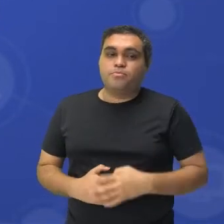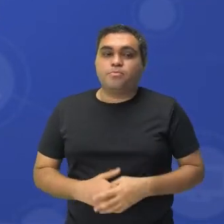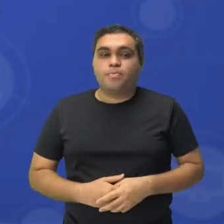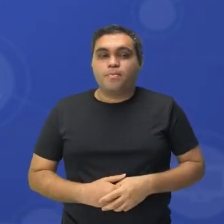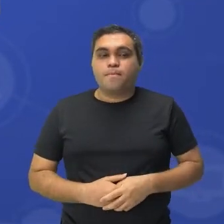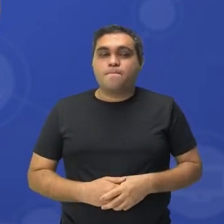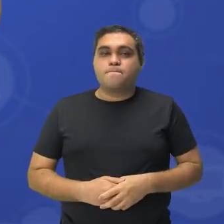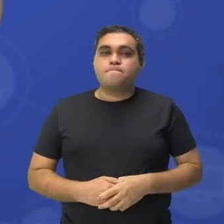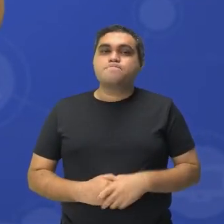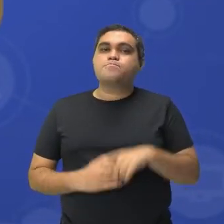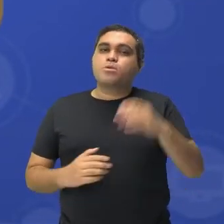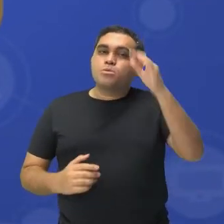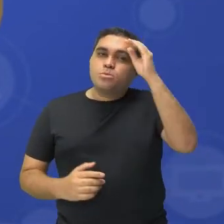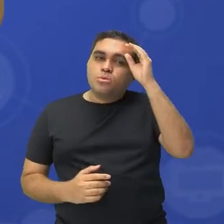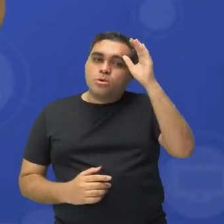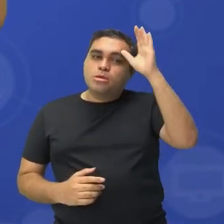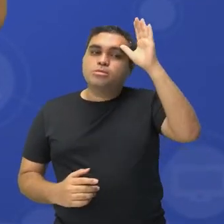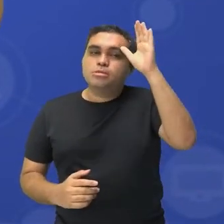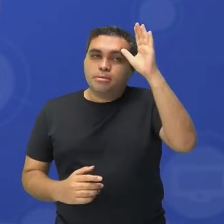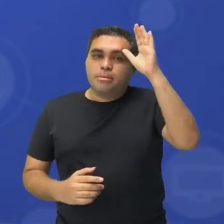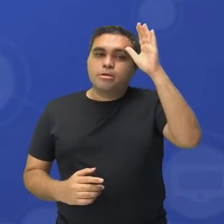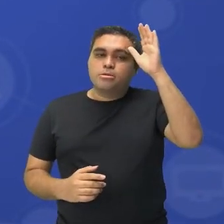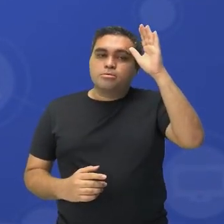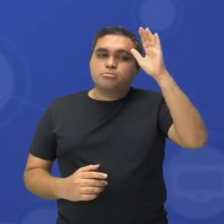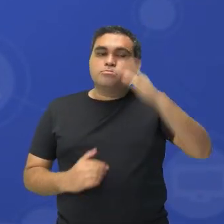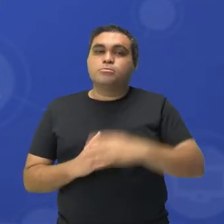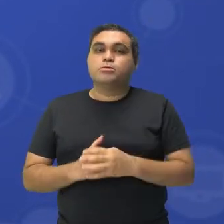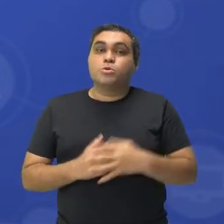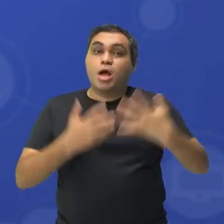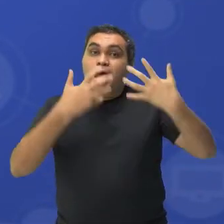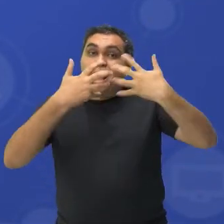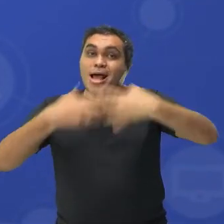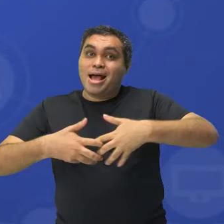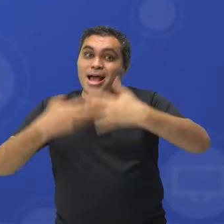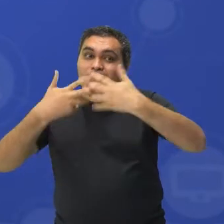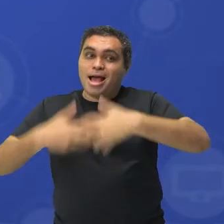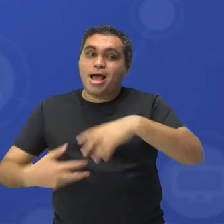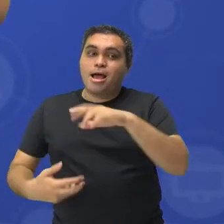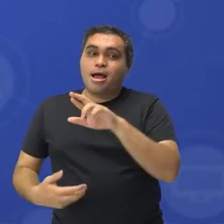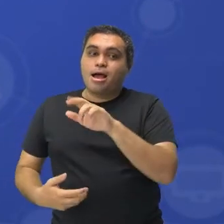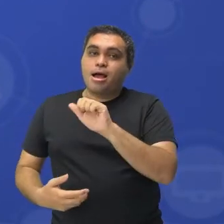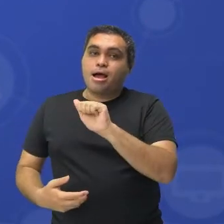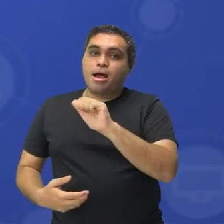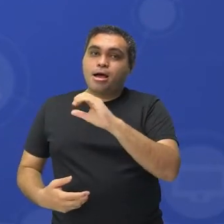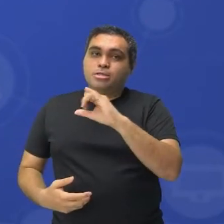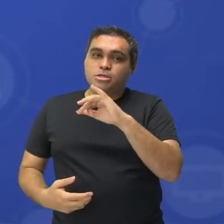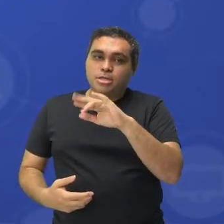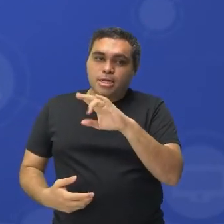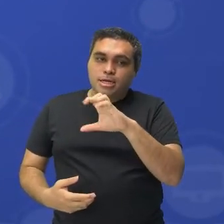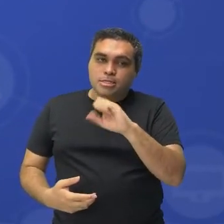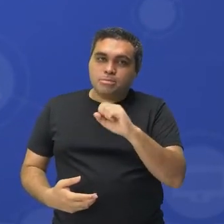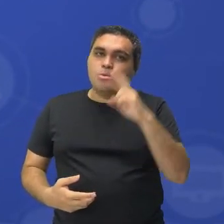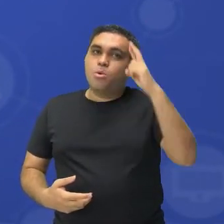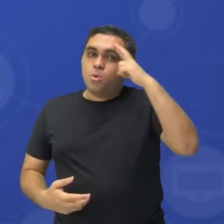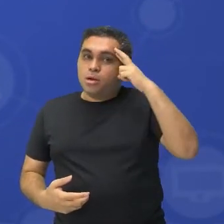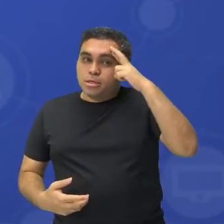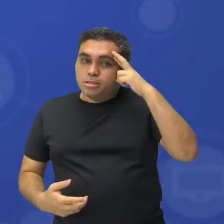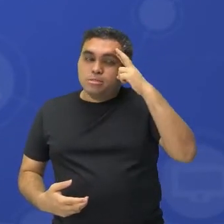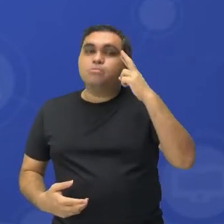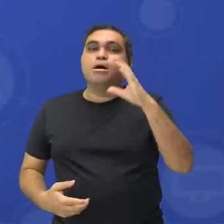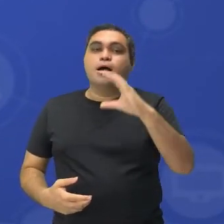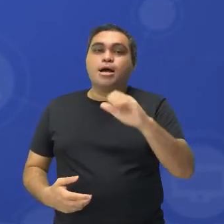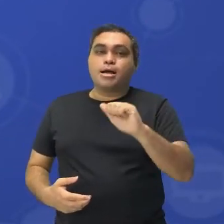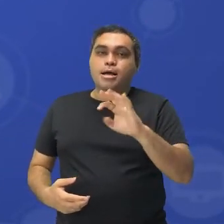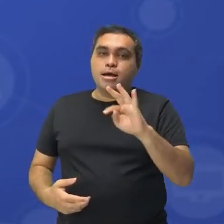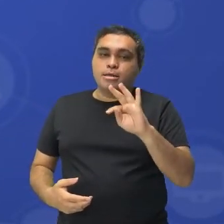A produção do conhecimento, o racionalismo cartesiano. Então, ele vai dizer o seguinte, nós temos razão, nós pensamos. Se nós pensamos, então nós podemos, então,